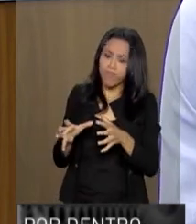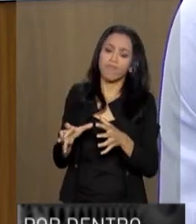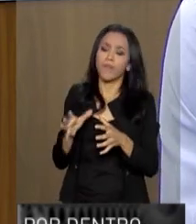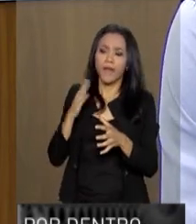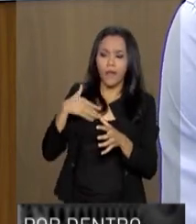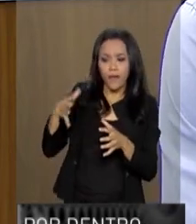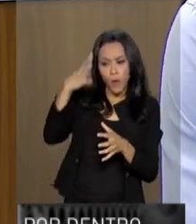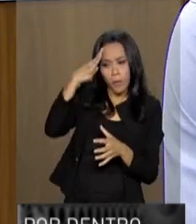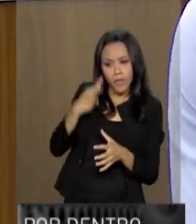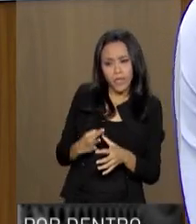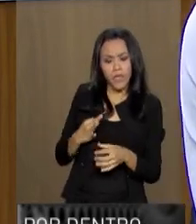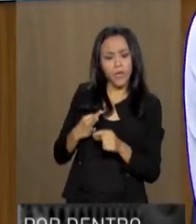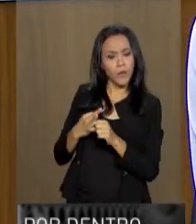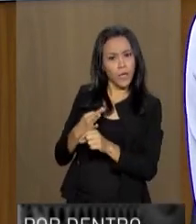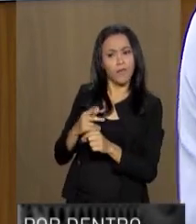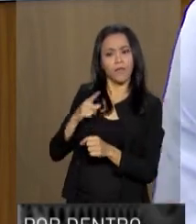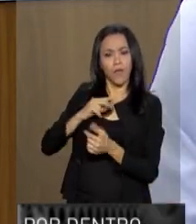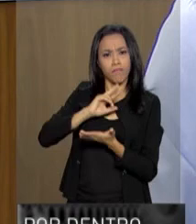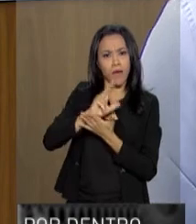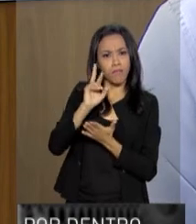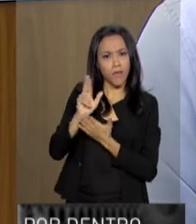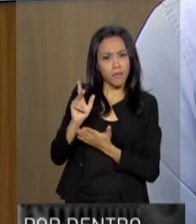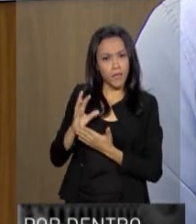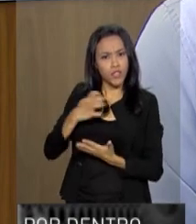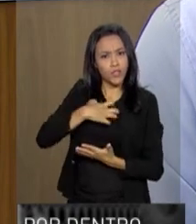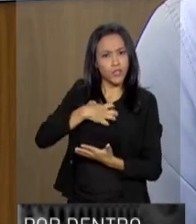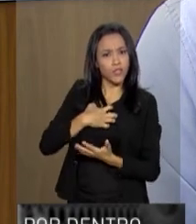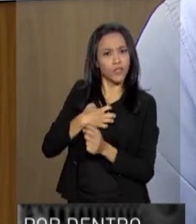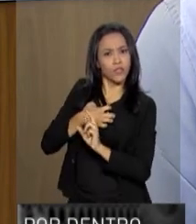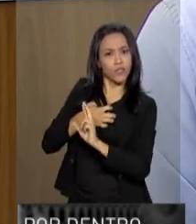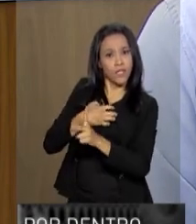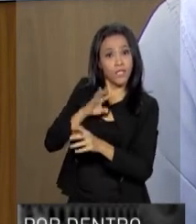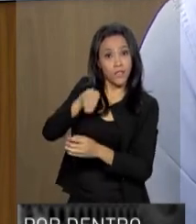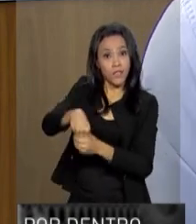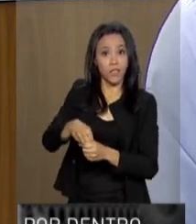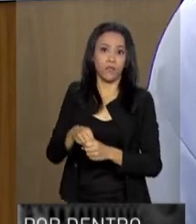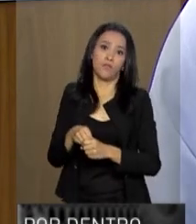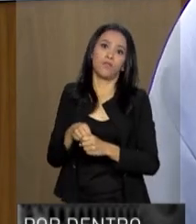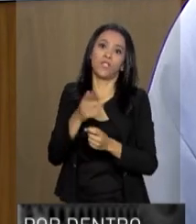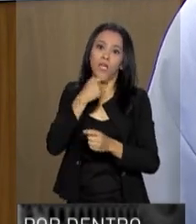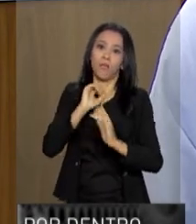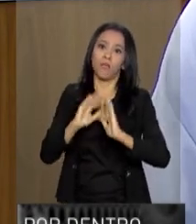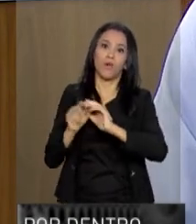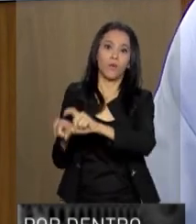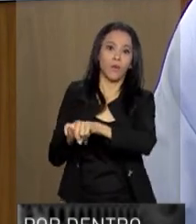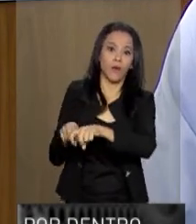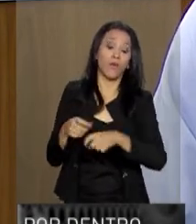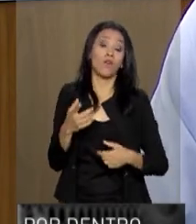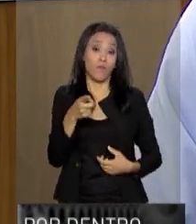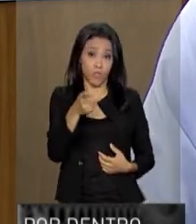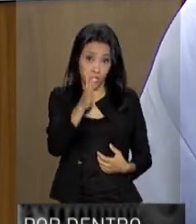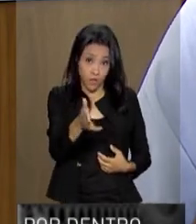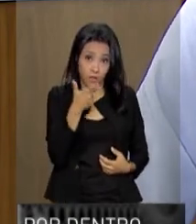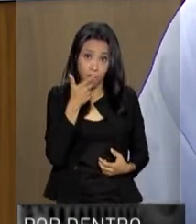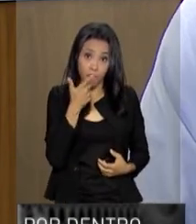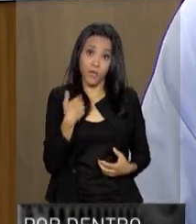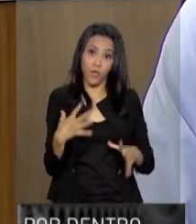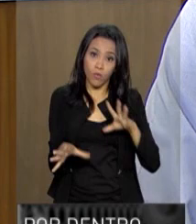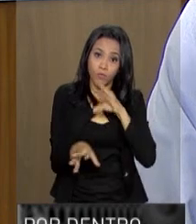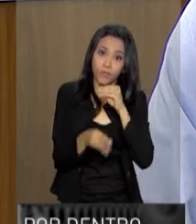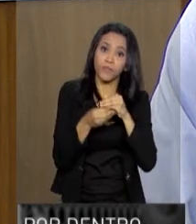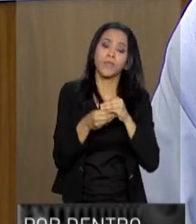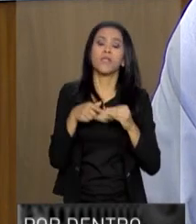de que existem as diversidades dentro da juventude rural você citou o reitero nós temos jovens